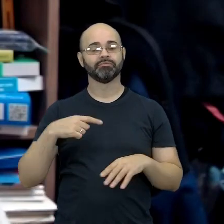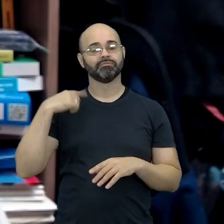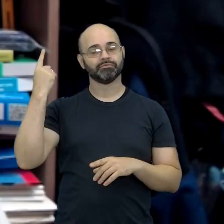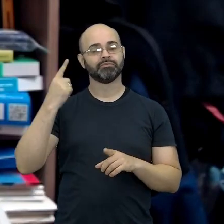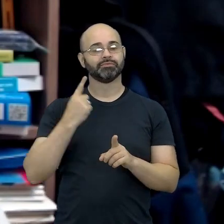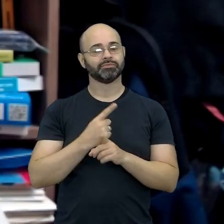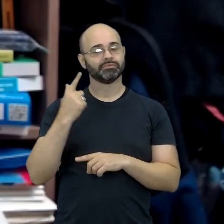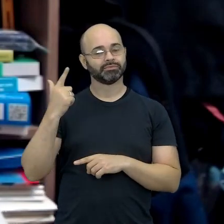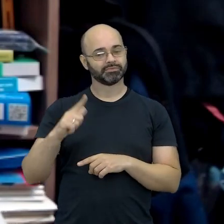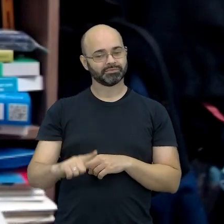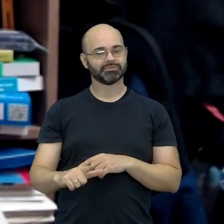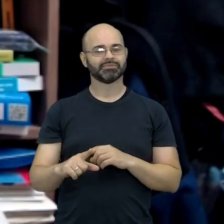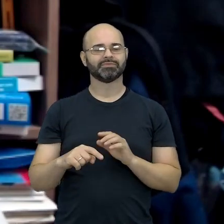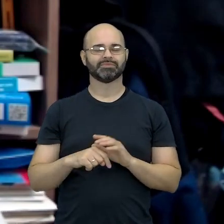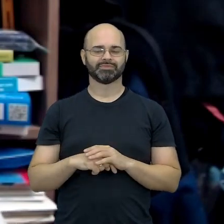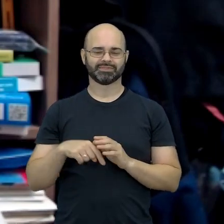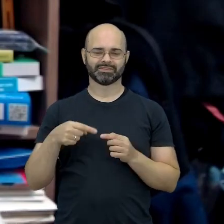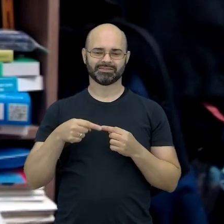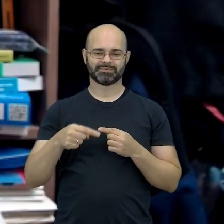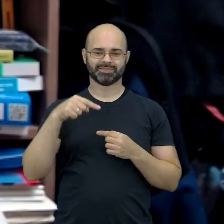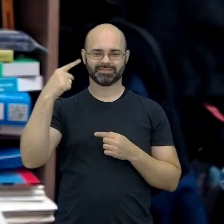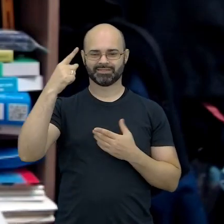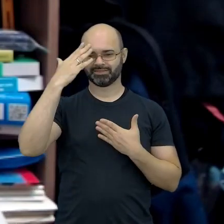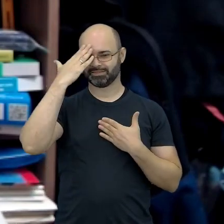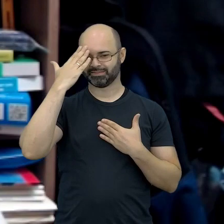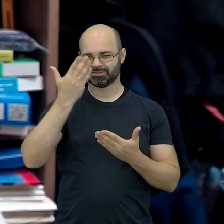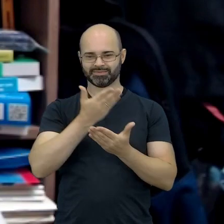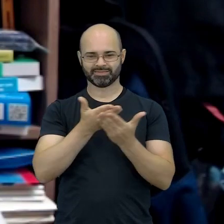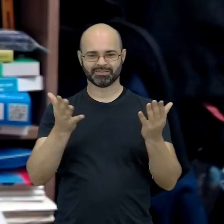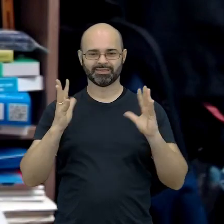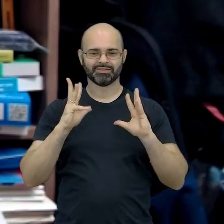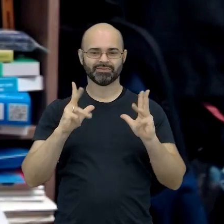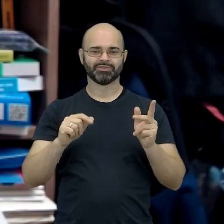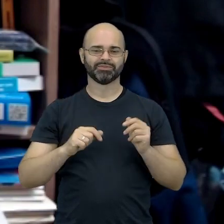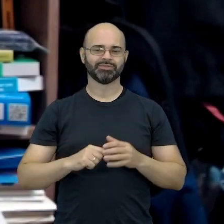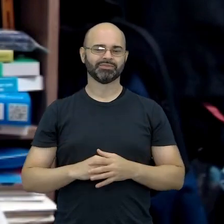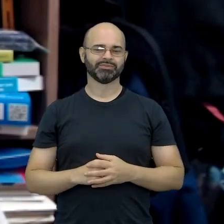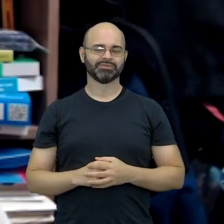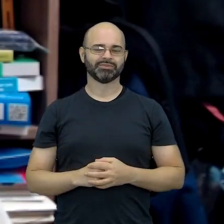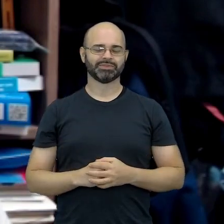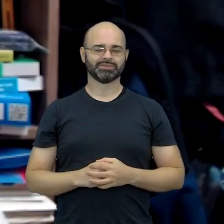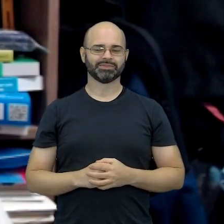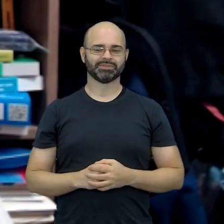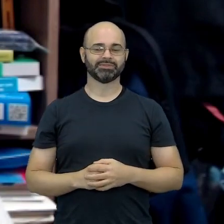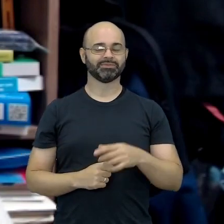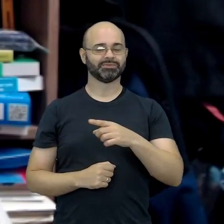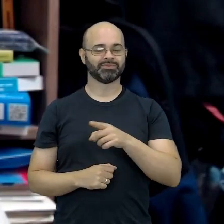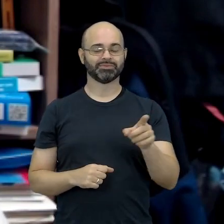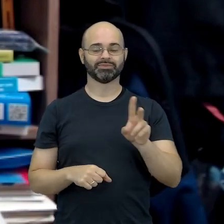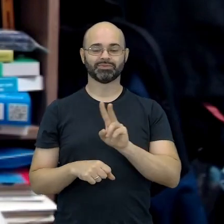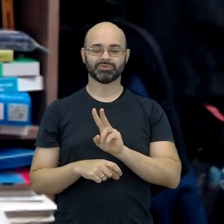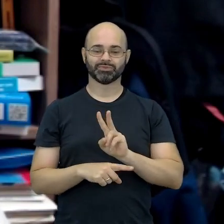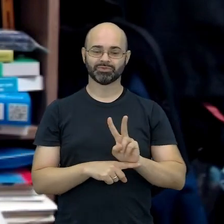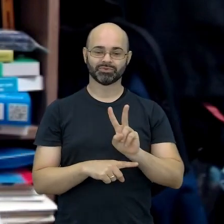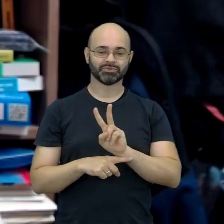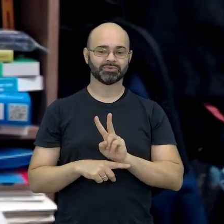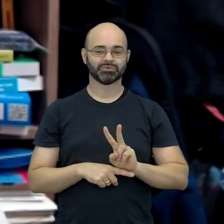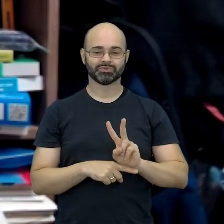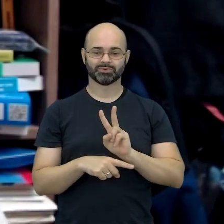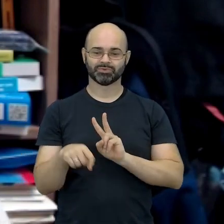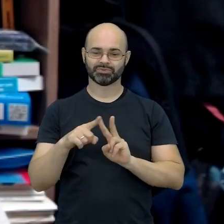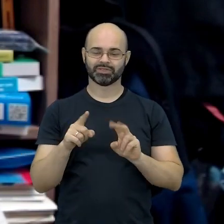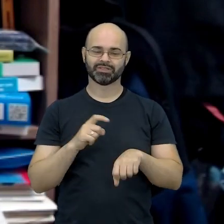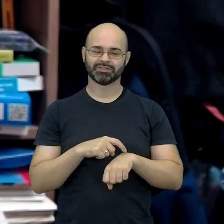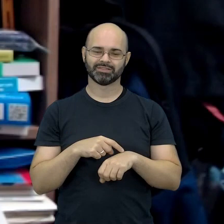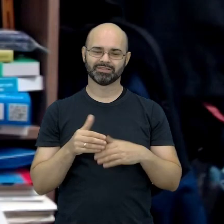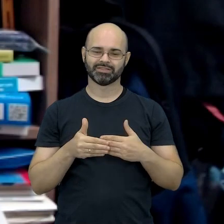vemos no próximo encontro na semana que vem. Obrigado a todos, né? E se cuidem aí nesse período